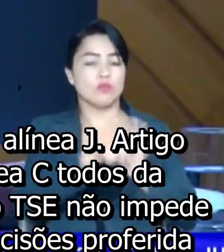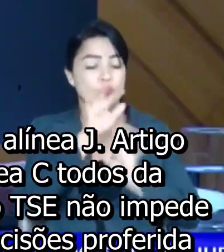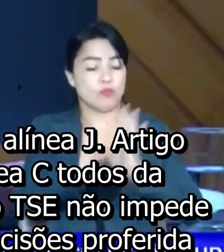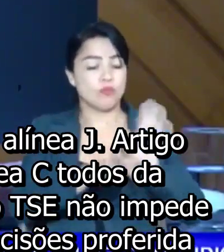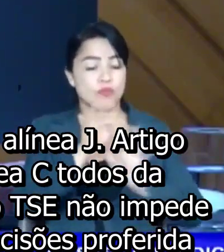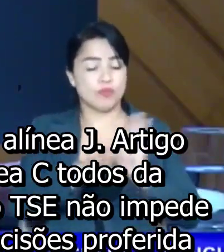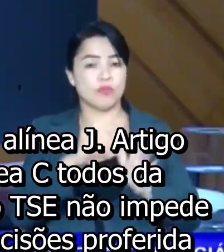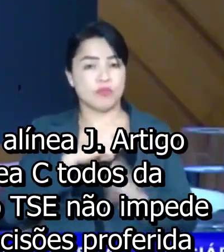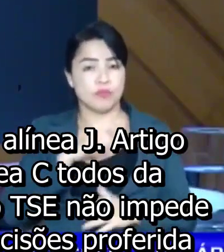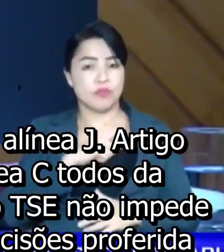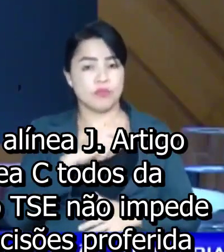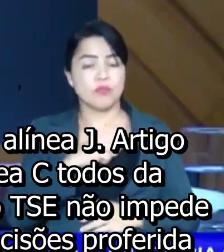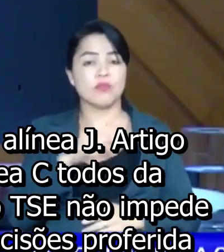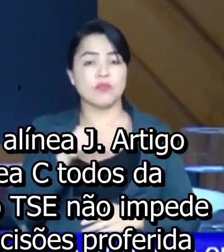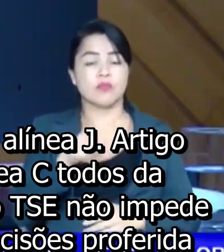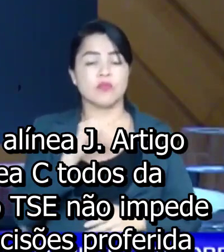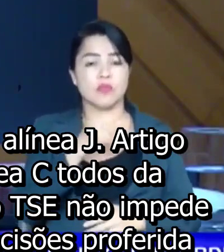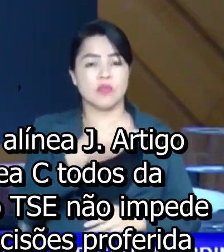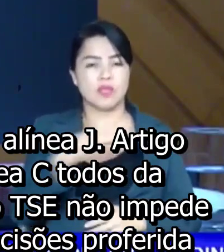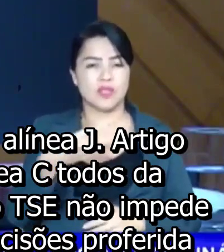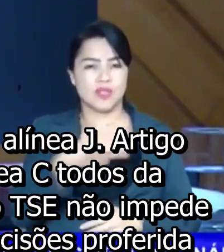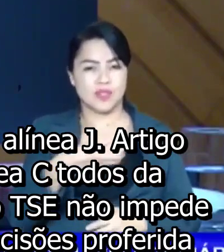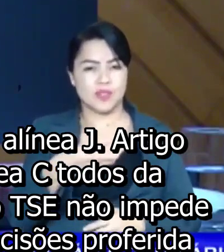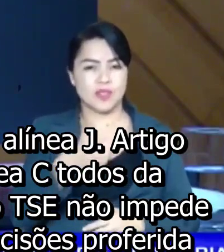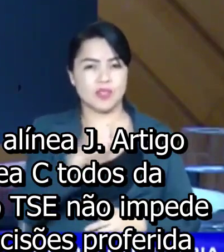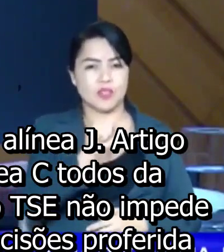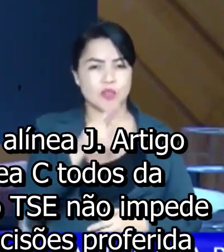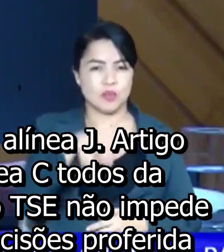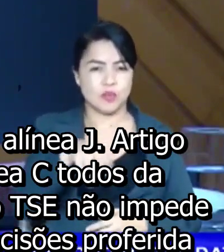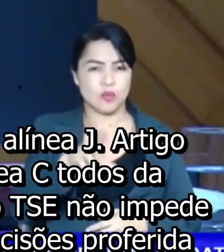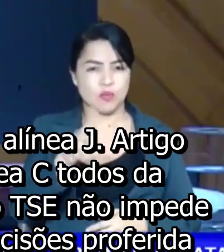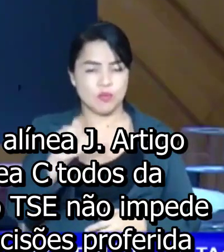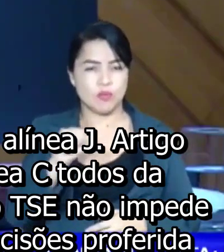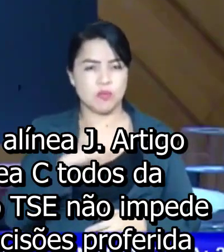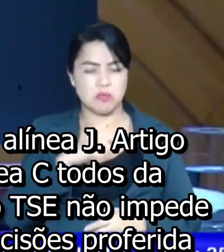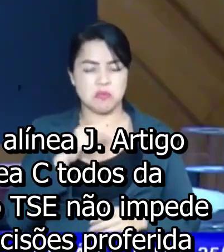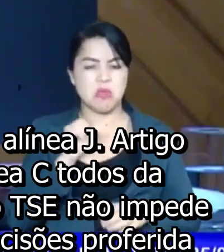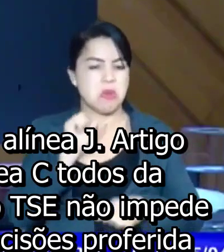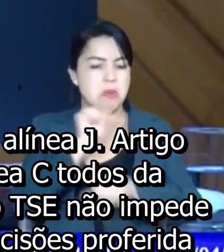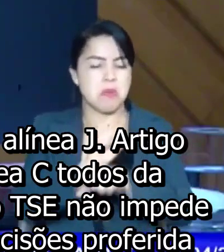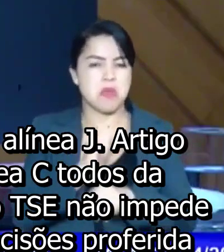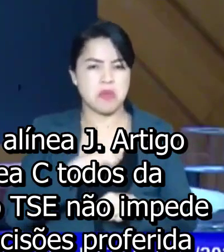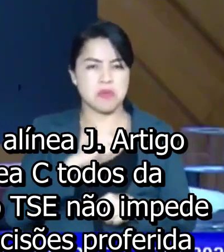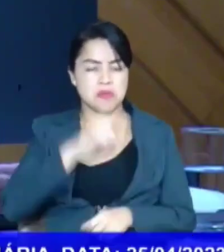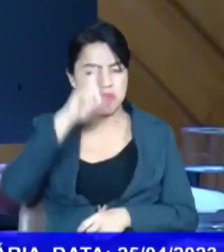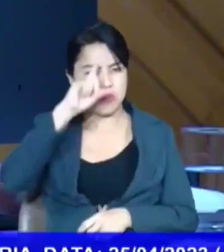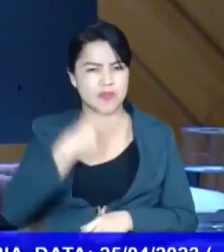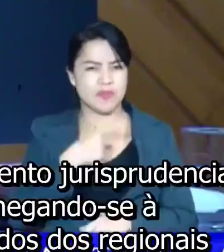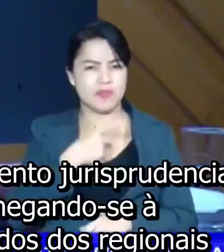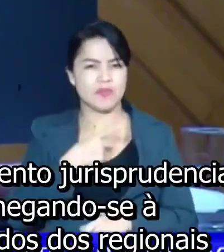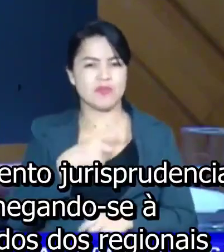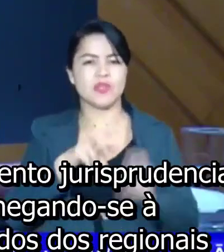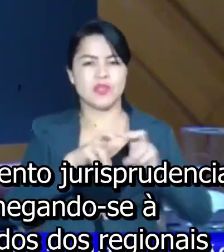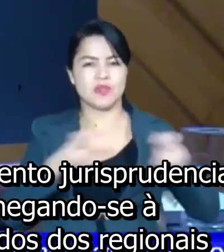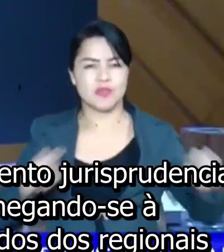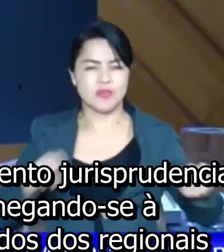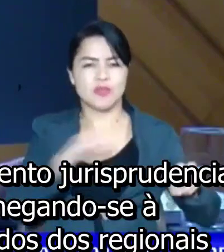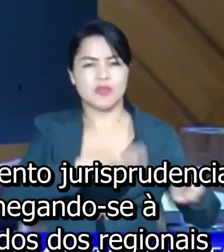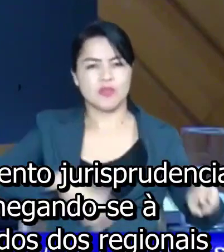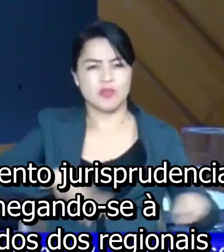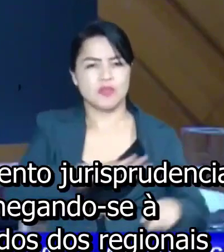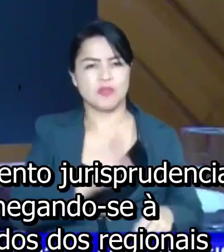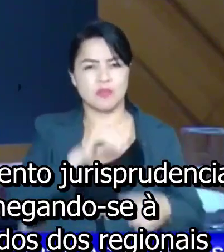súmula 33 do TSE não impede expressamente o manejo da ação rescisória em face de decisões proferidas pelos tribunais